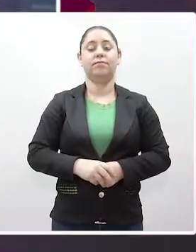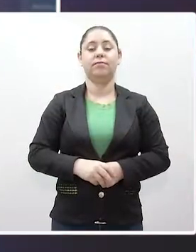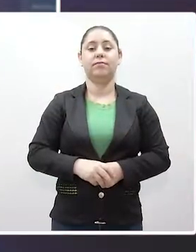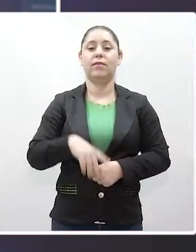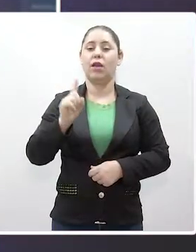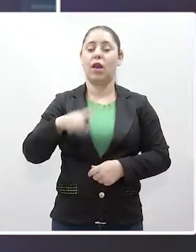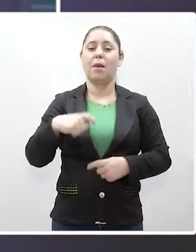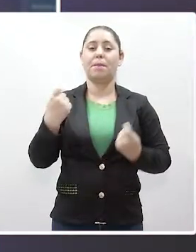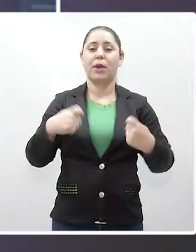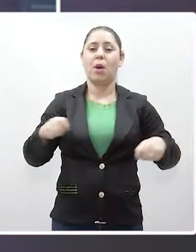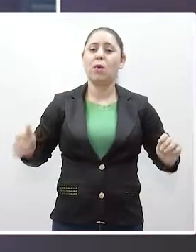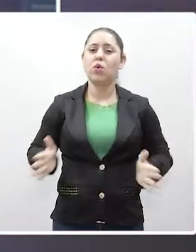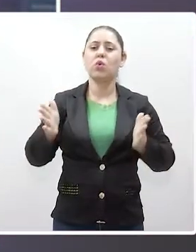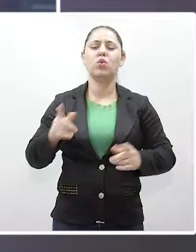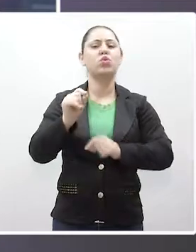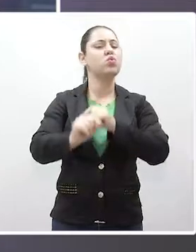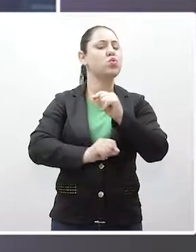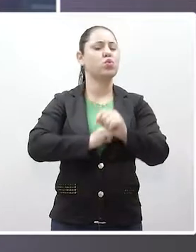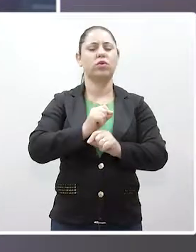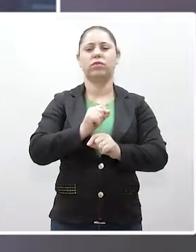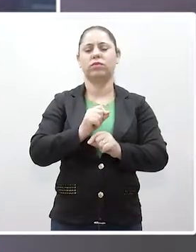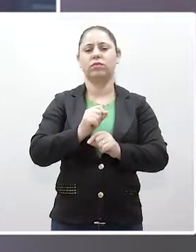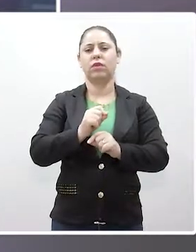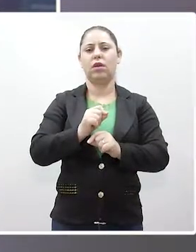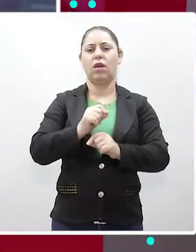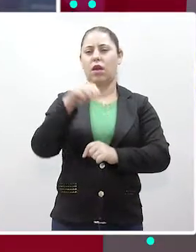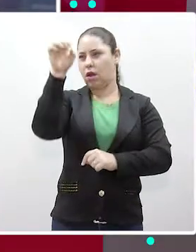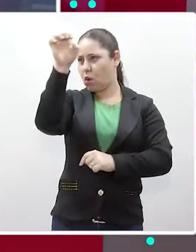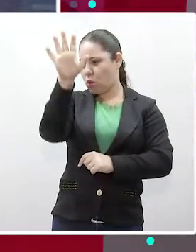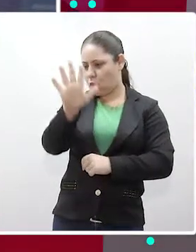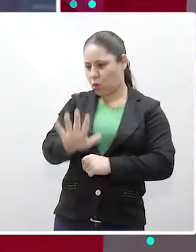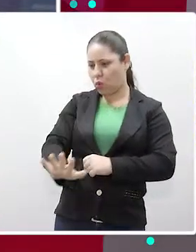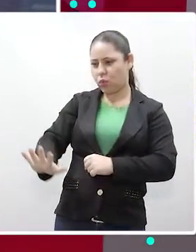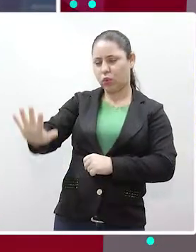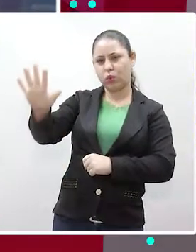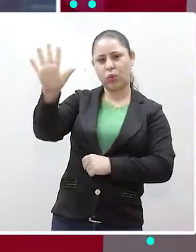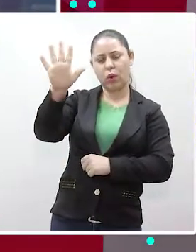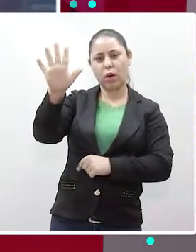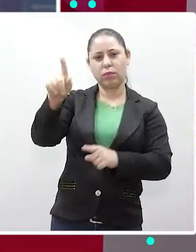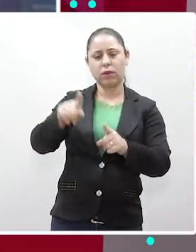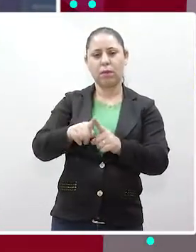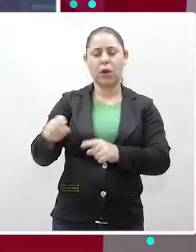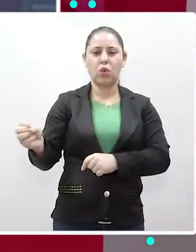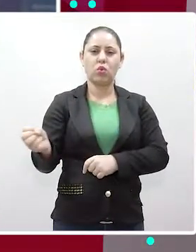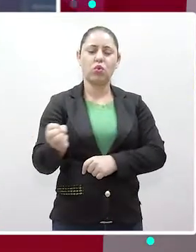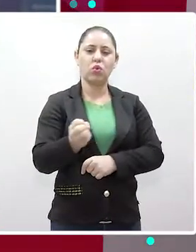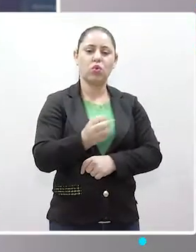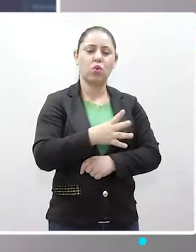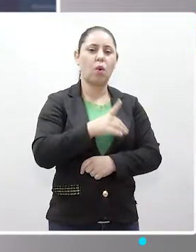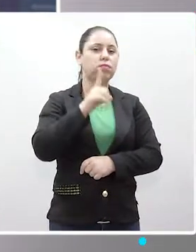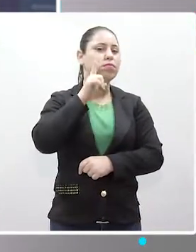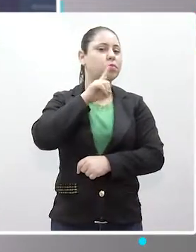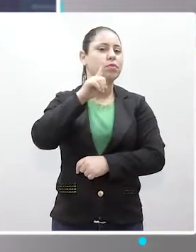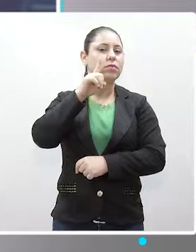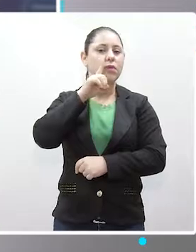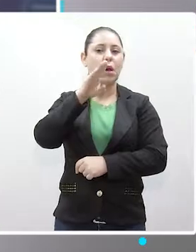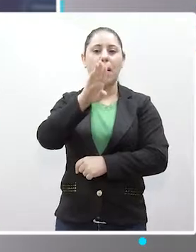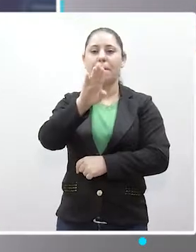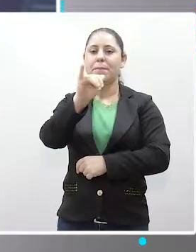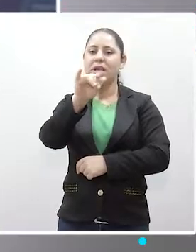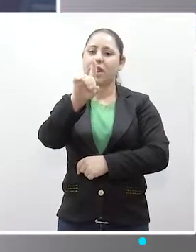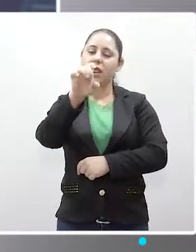imprescindível políticas de fomento. A gente está observando aí tanto a Europa quanto o novo governo lá dos Estados Unidos, o